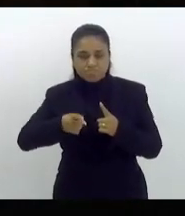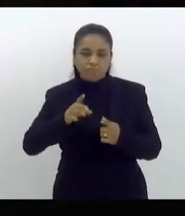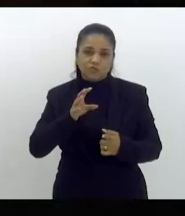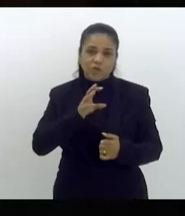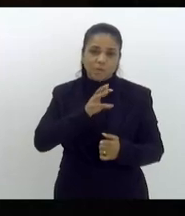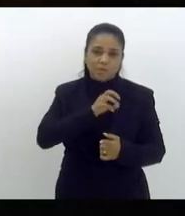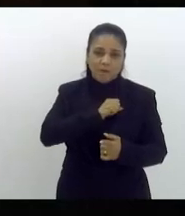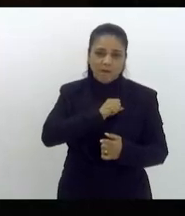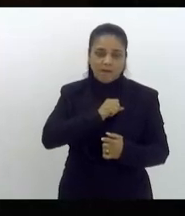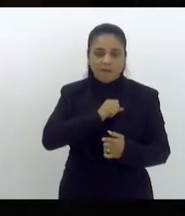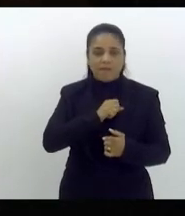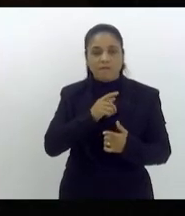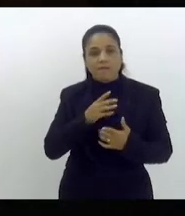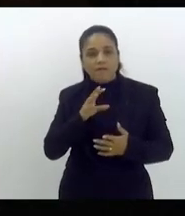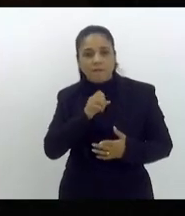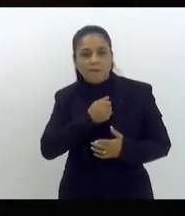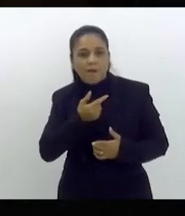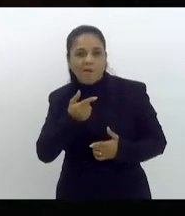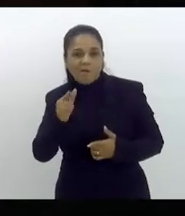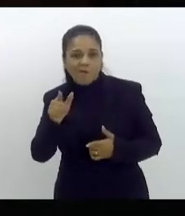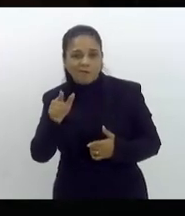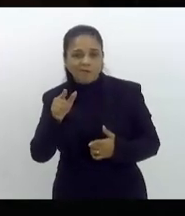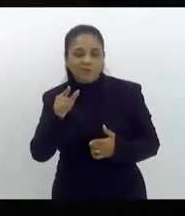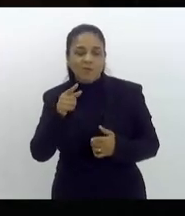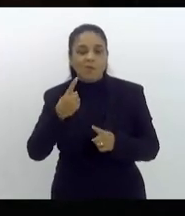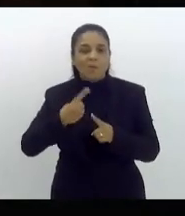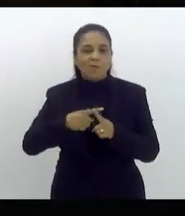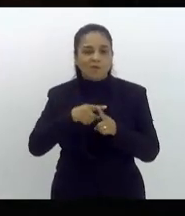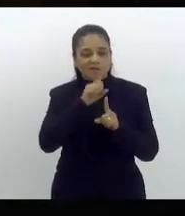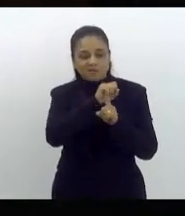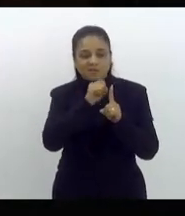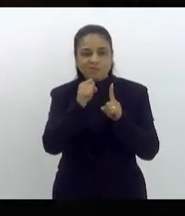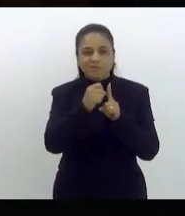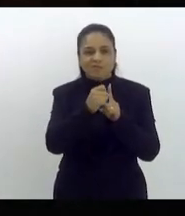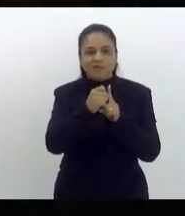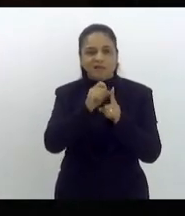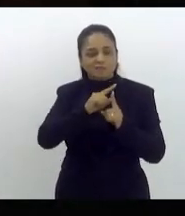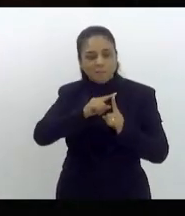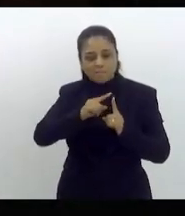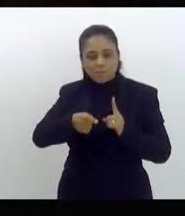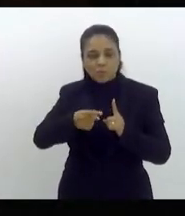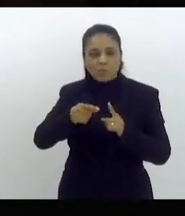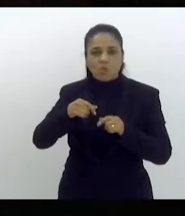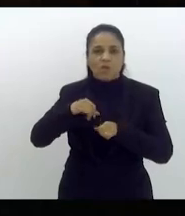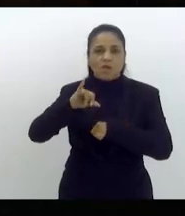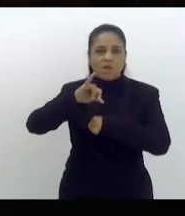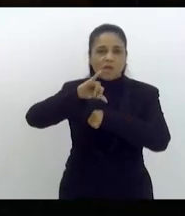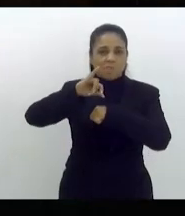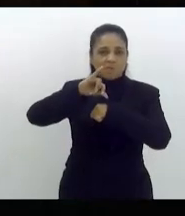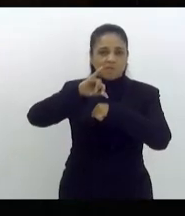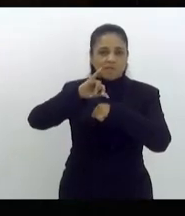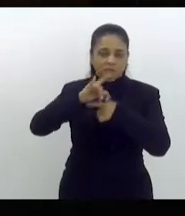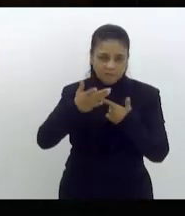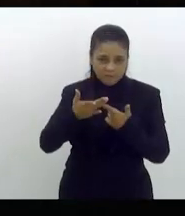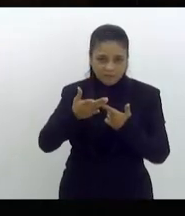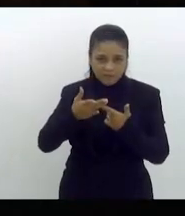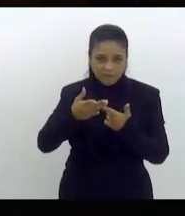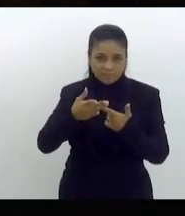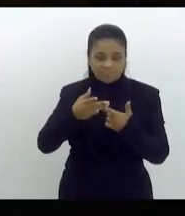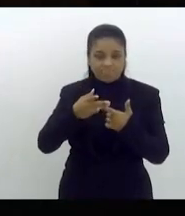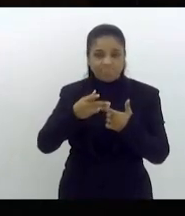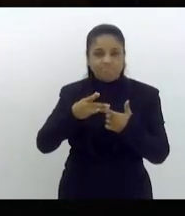amados pelas Convenções Morais desta mesma sociedade capitalista Convenções que só servem para